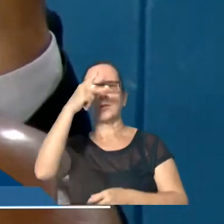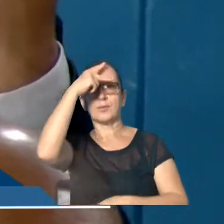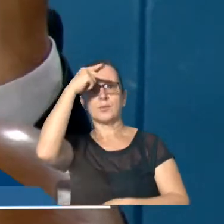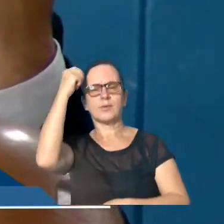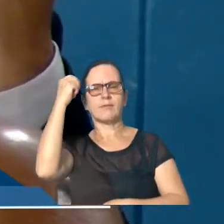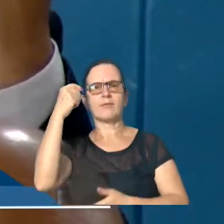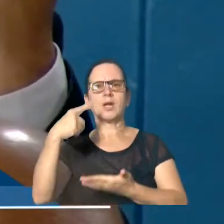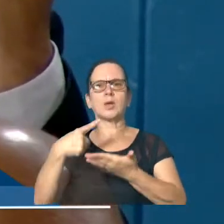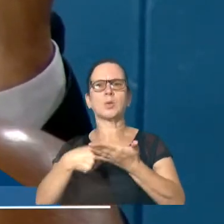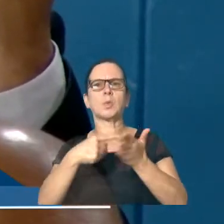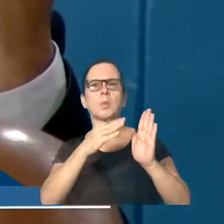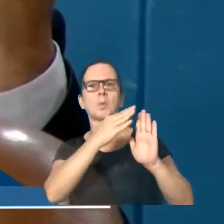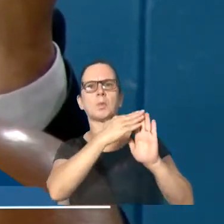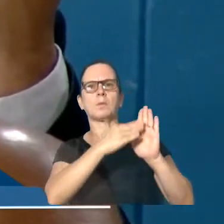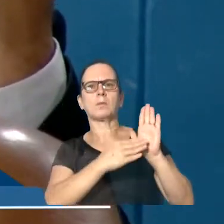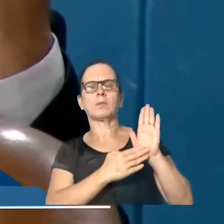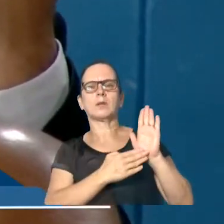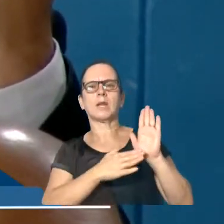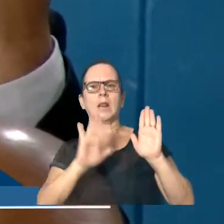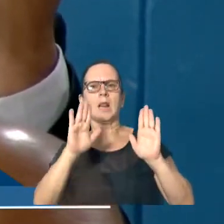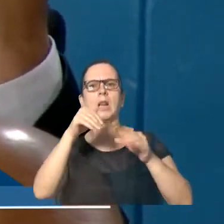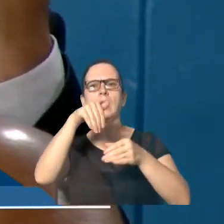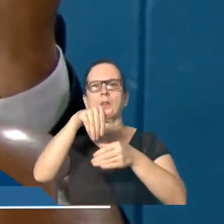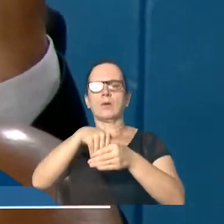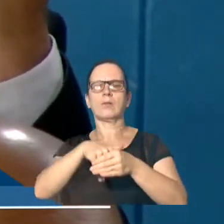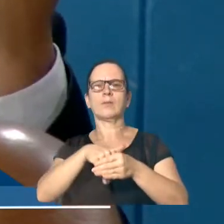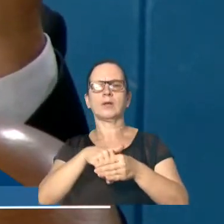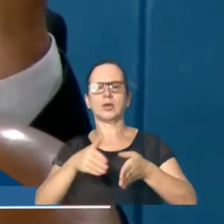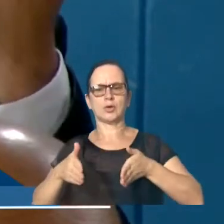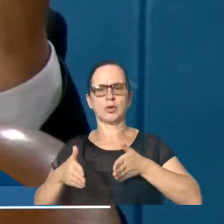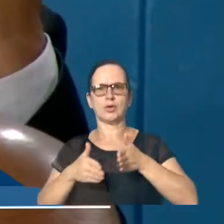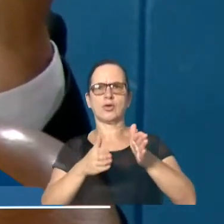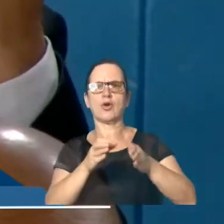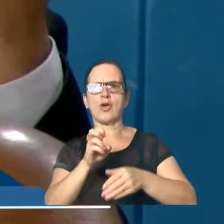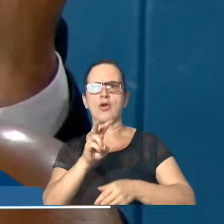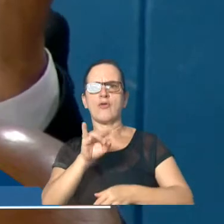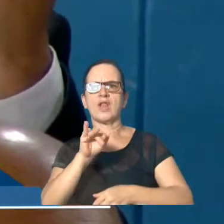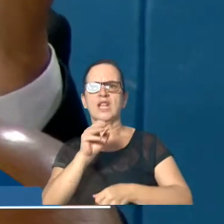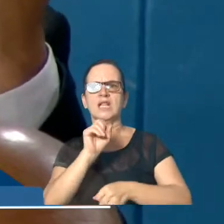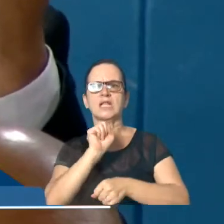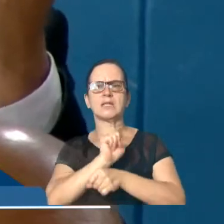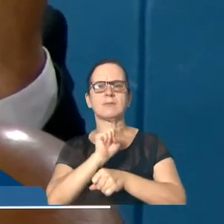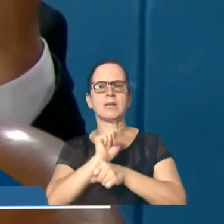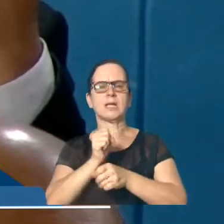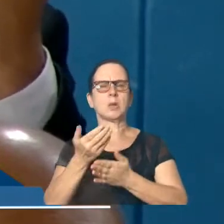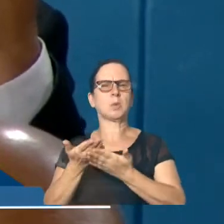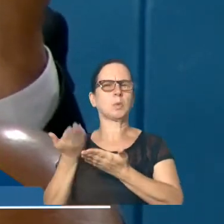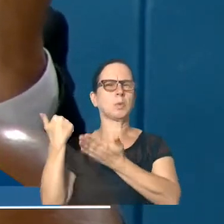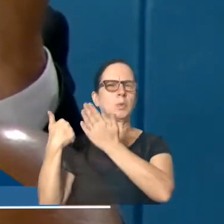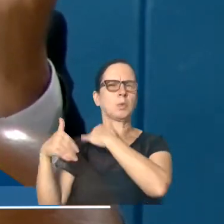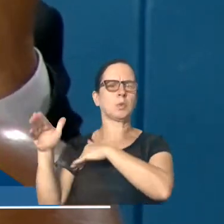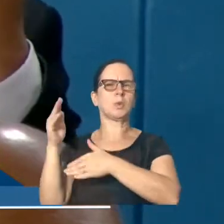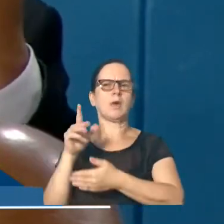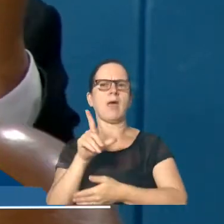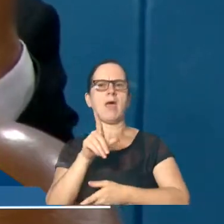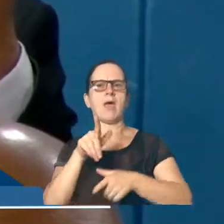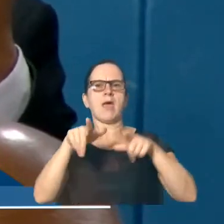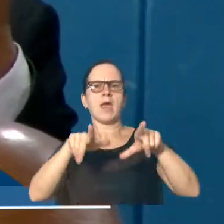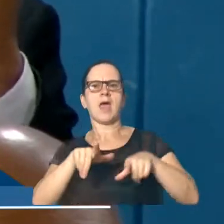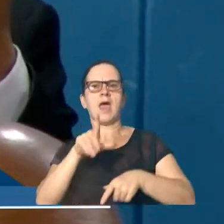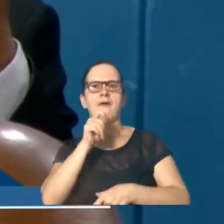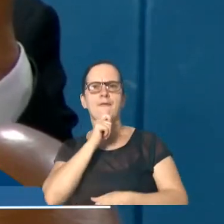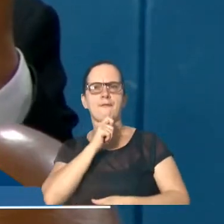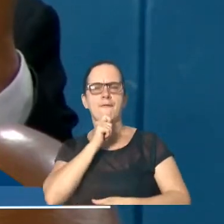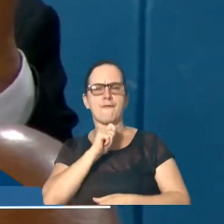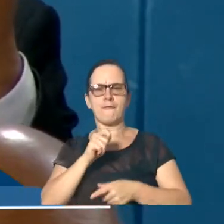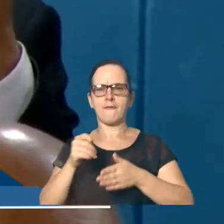em campanha disse que as palafitas da Vila Esperança iam ser coisa do passado, que a Água Fria tem um projeto habitacional